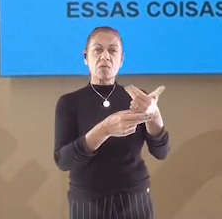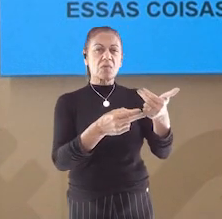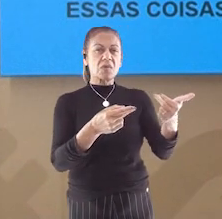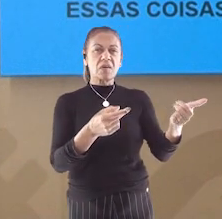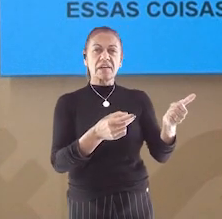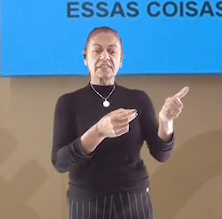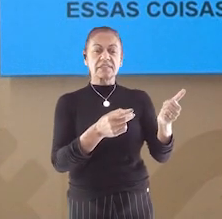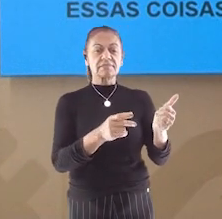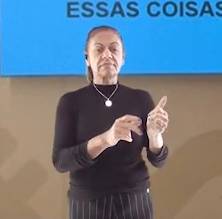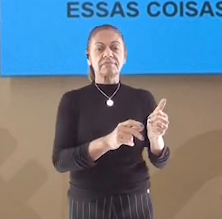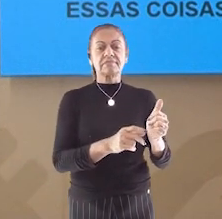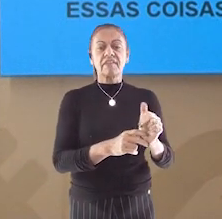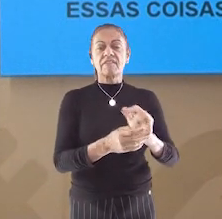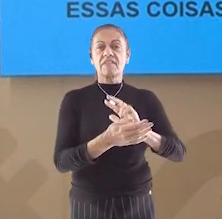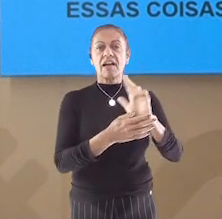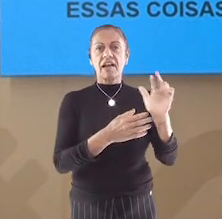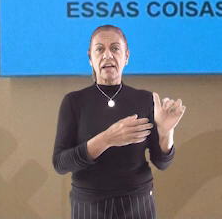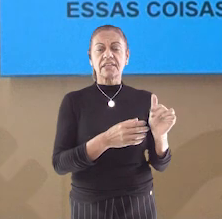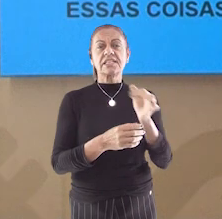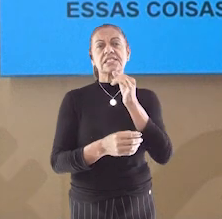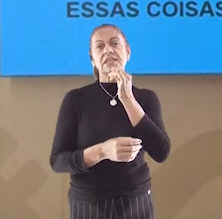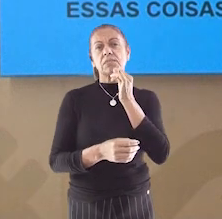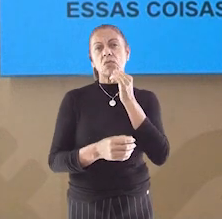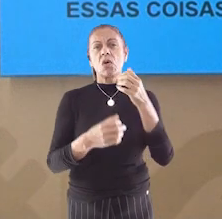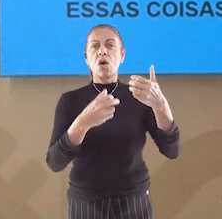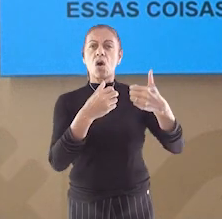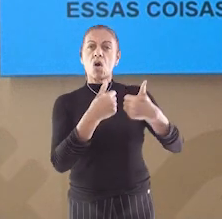para essas coisas. Olha esses exemplos aqui.